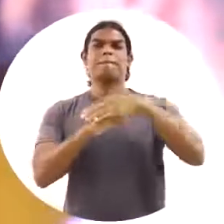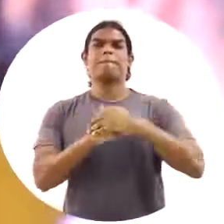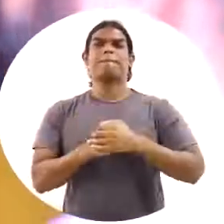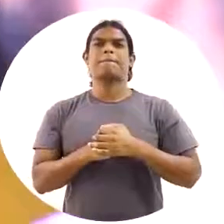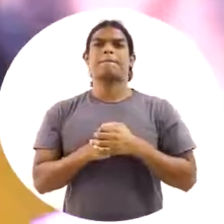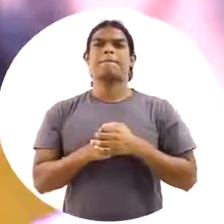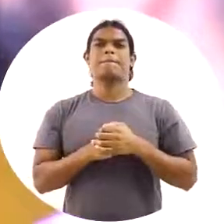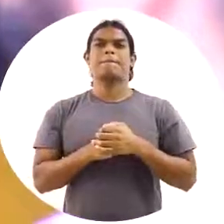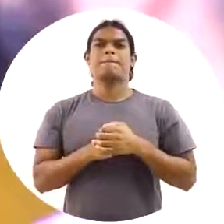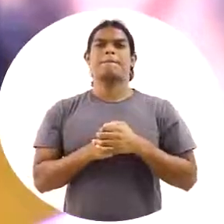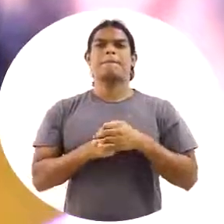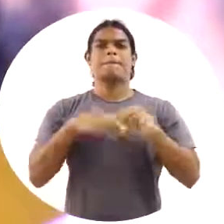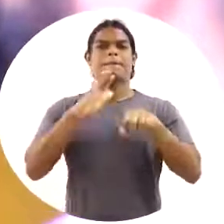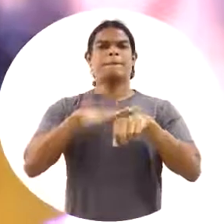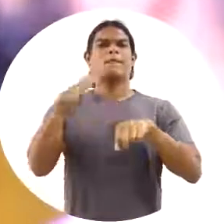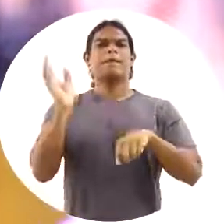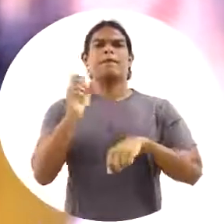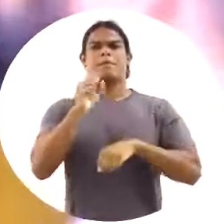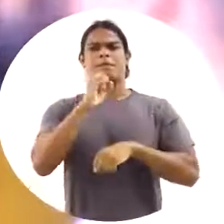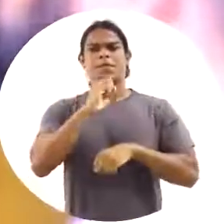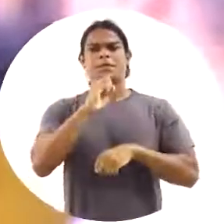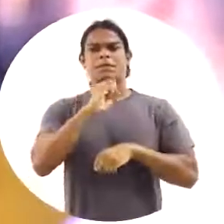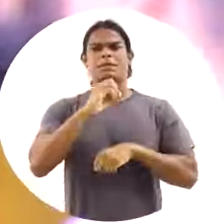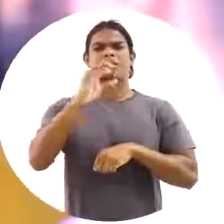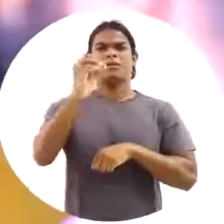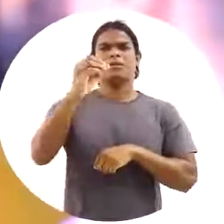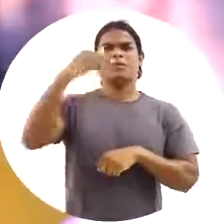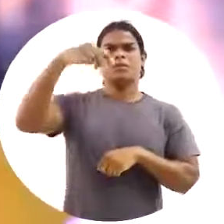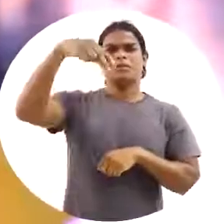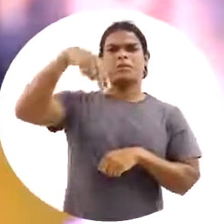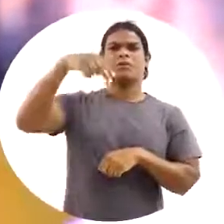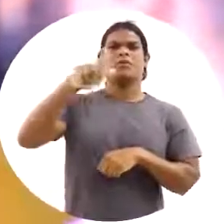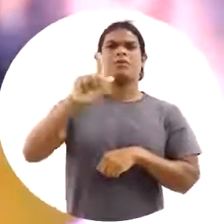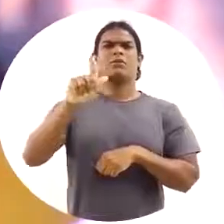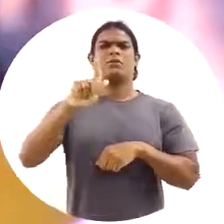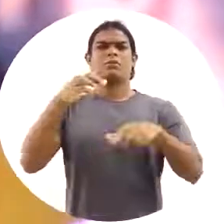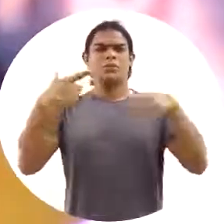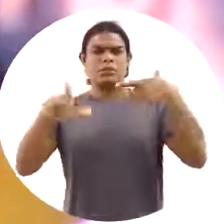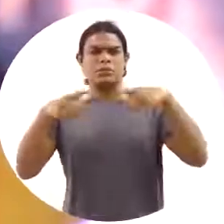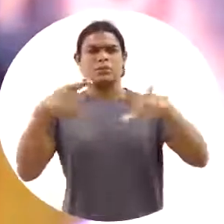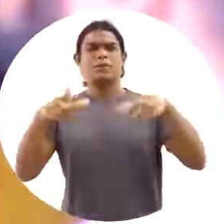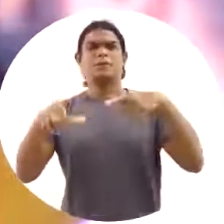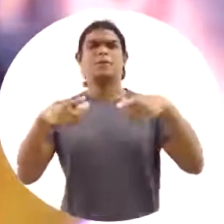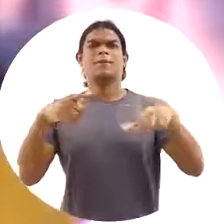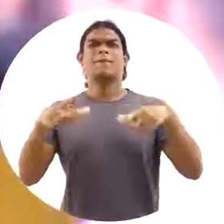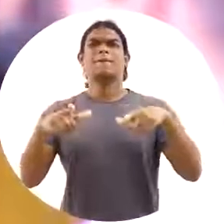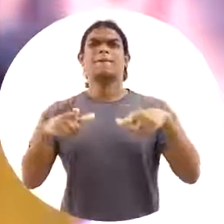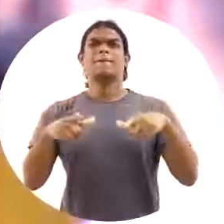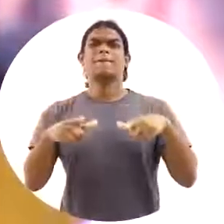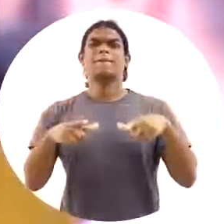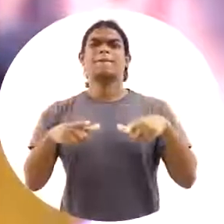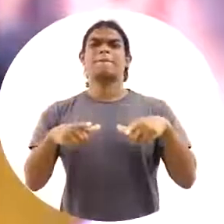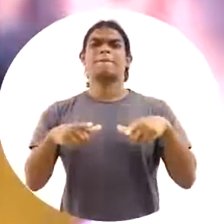uma organização, acho que é a mais antiga ONG que trabalha com